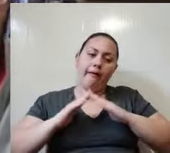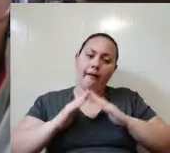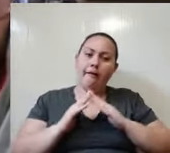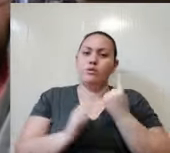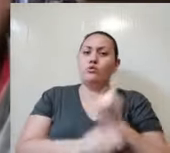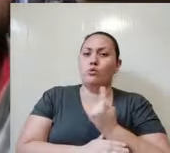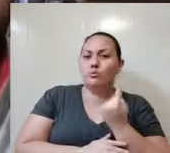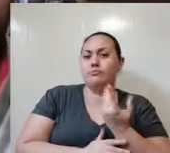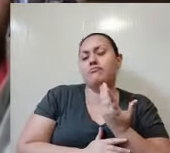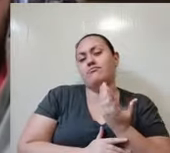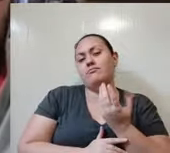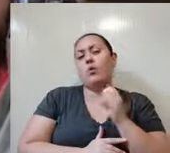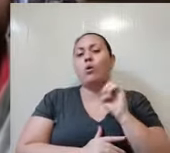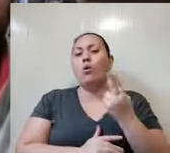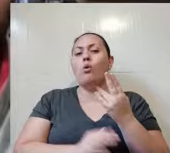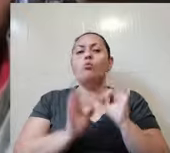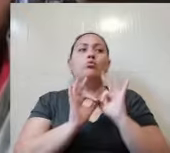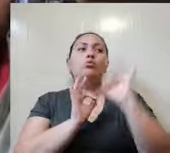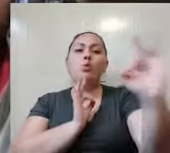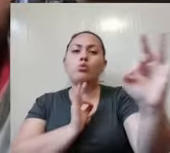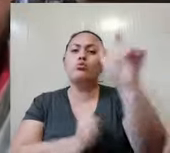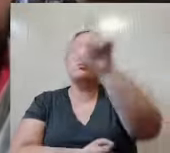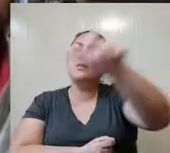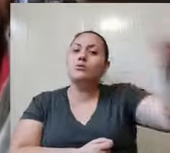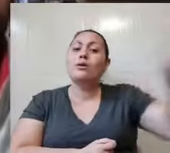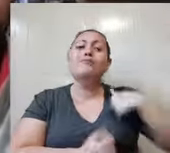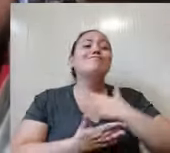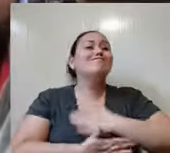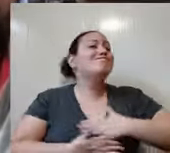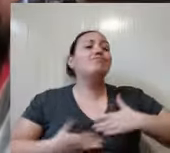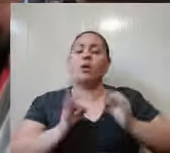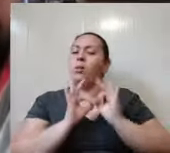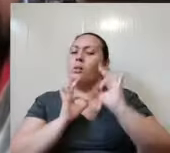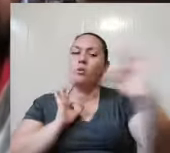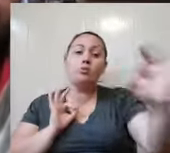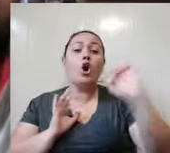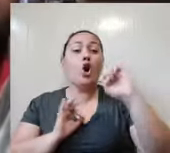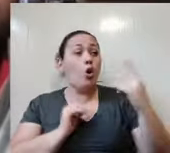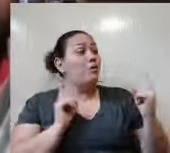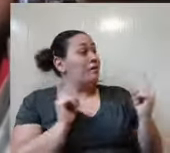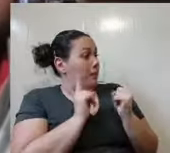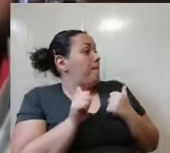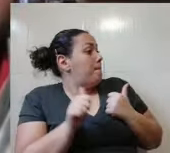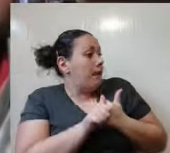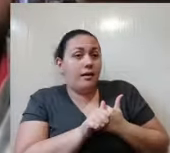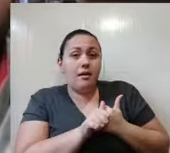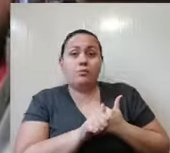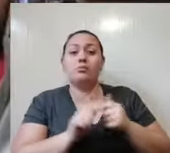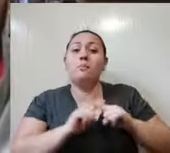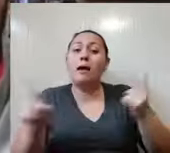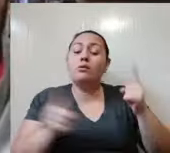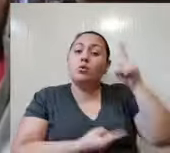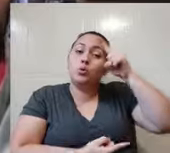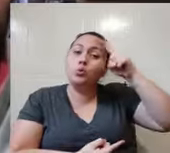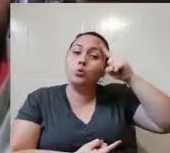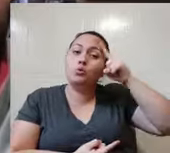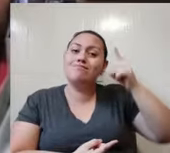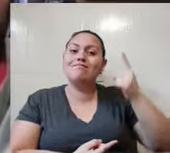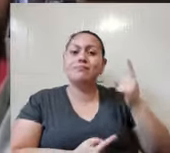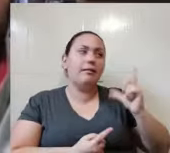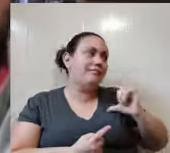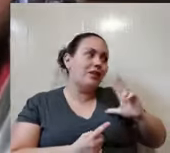físico, estar muitas vezes longe de pessoas que se gostam, ou às vezes estar perto de pessoas que se gostam, mas que com a rotina